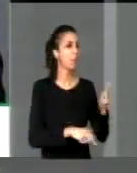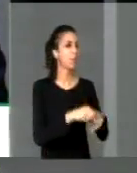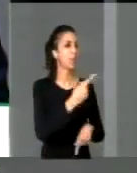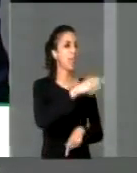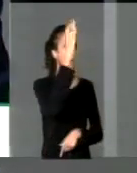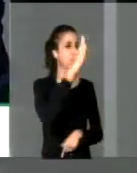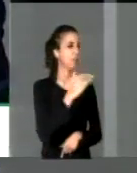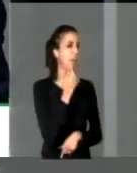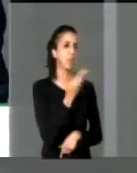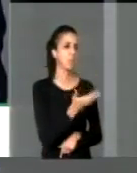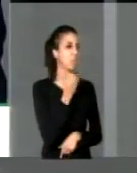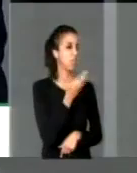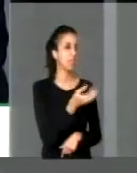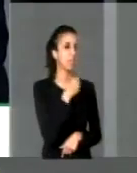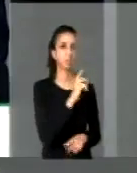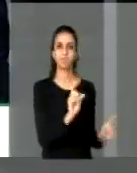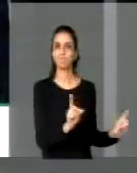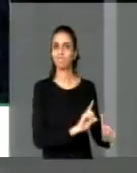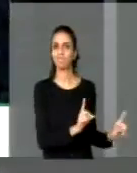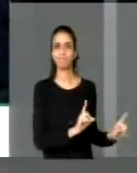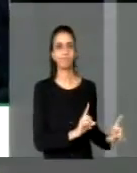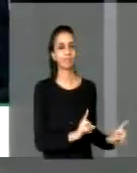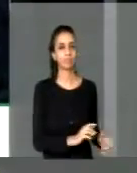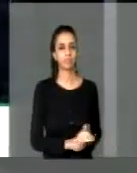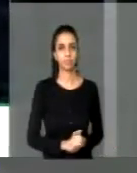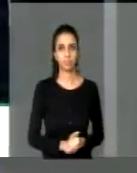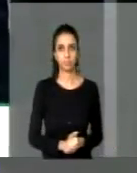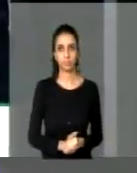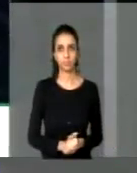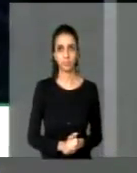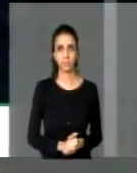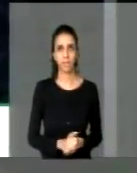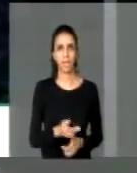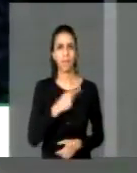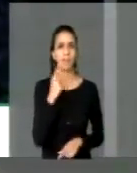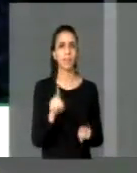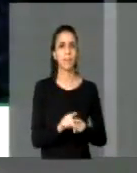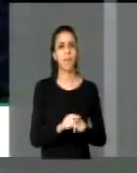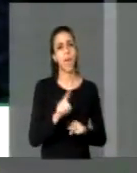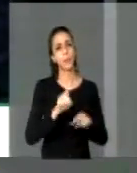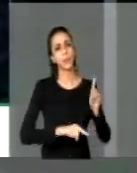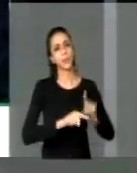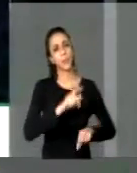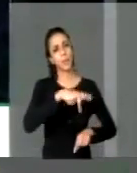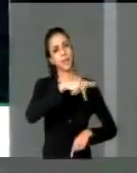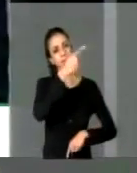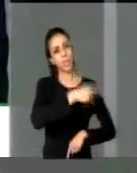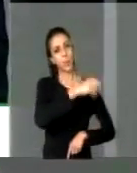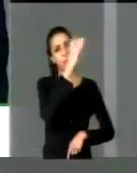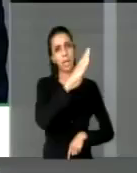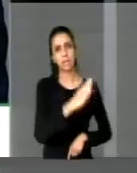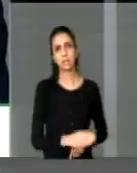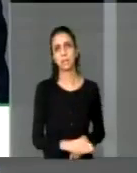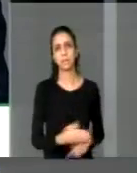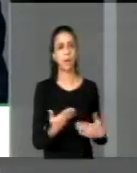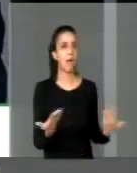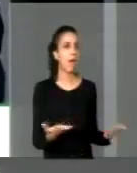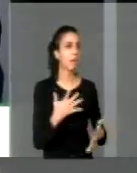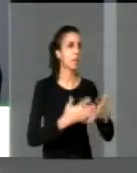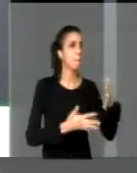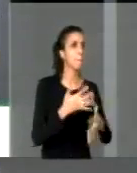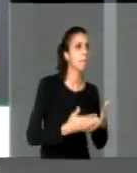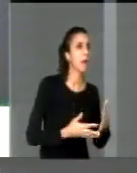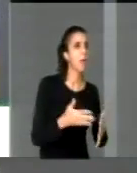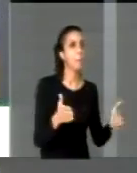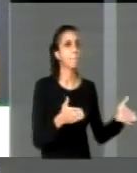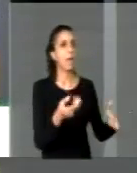nacional. Afirmar também que o conteúdo local compromete prazos e preços é negar